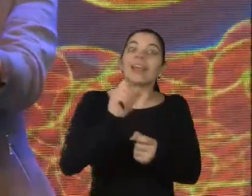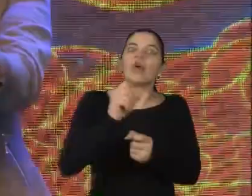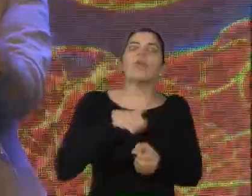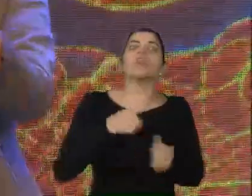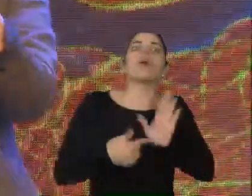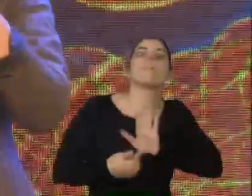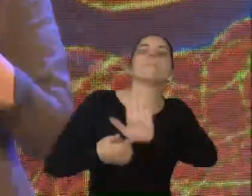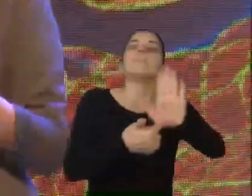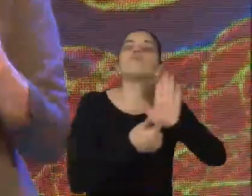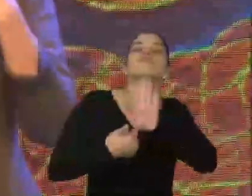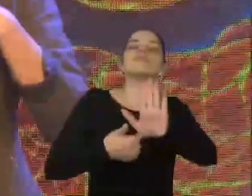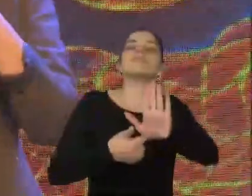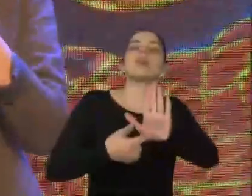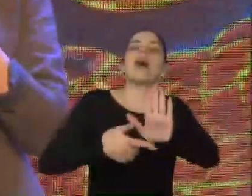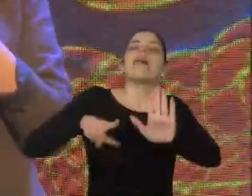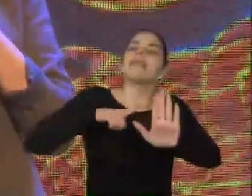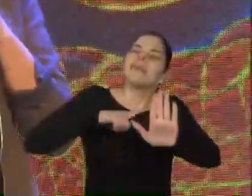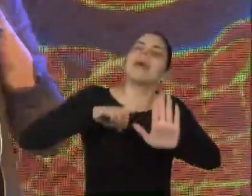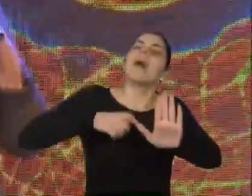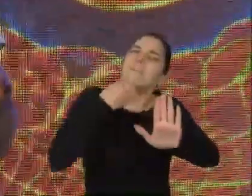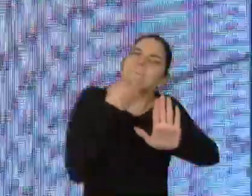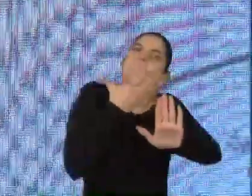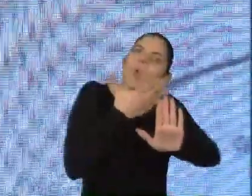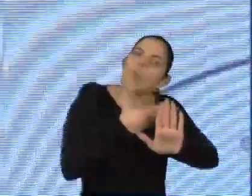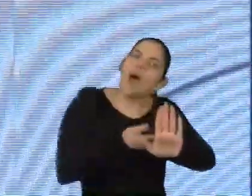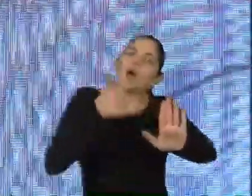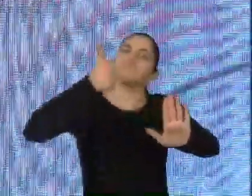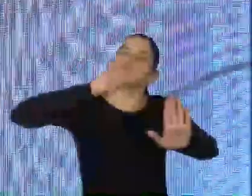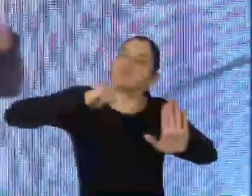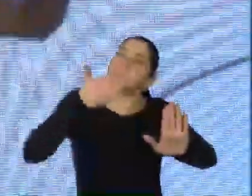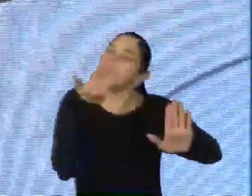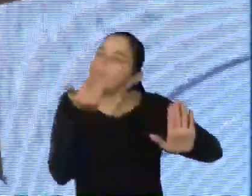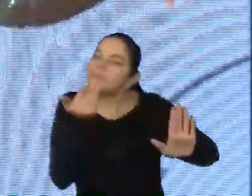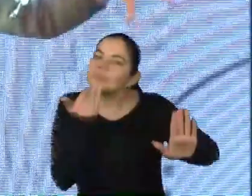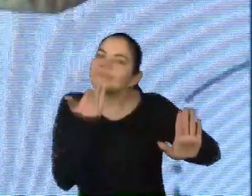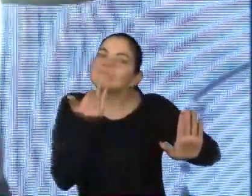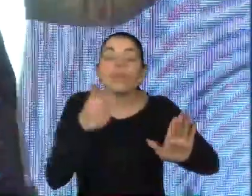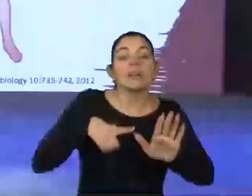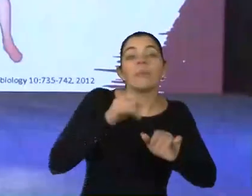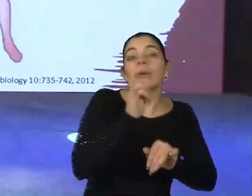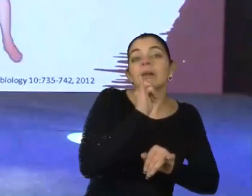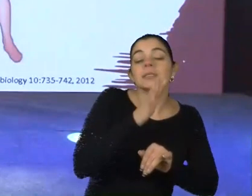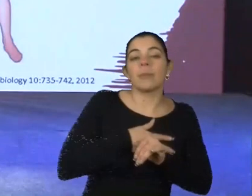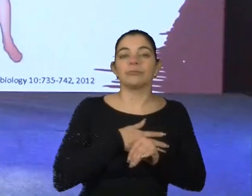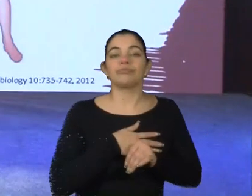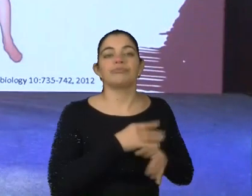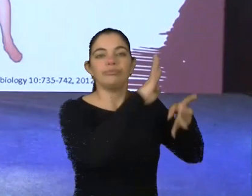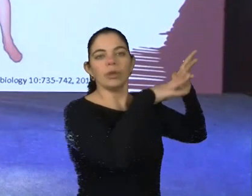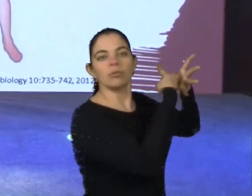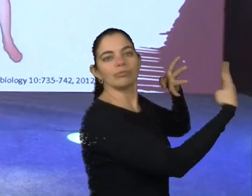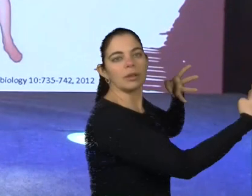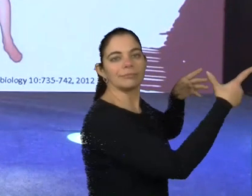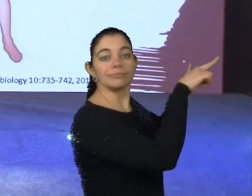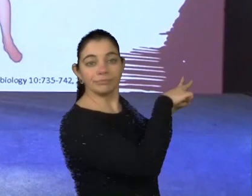expressar também depende da boa qualidade da sua alimentação. Aqui é um gráfico que pode parecer meio